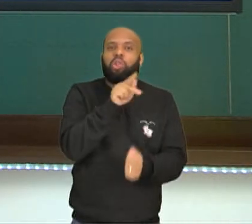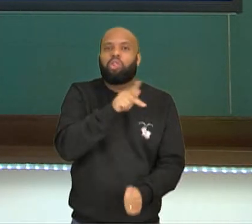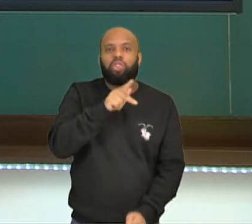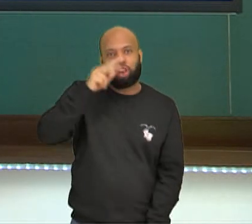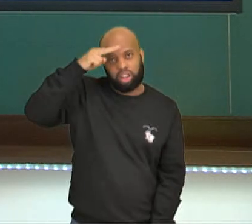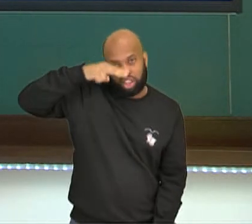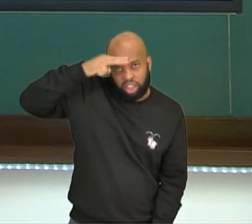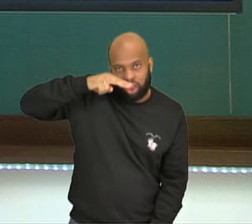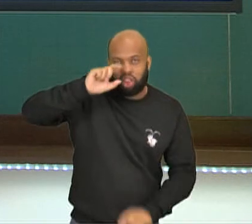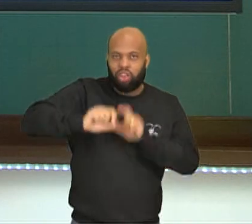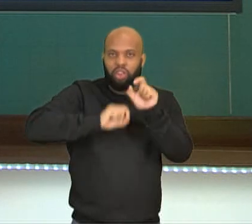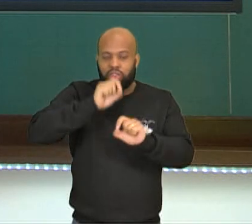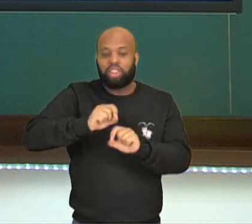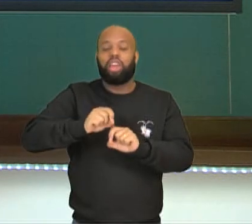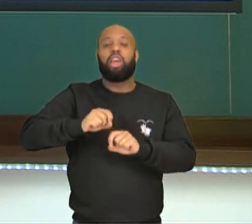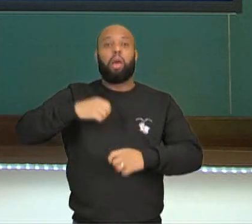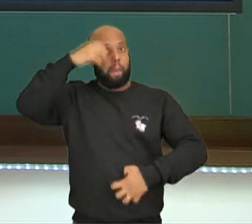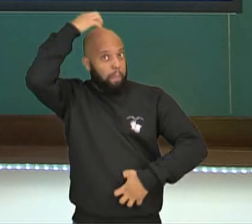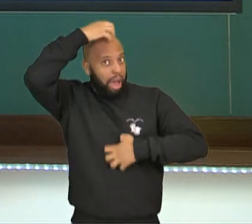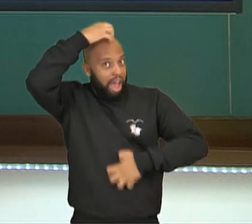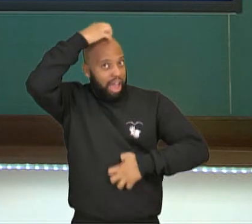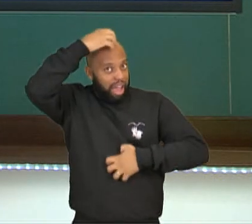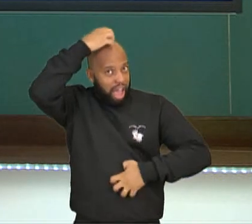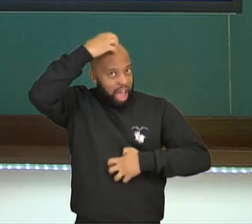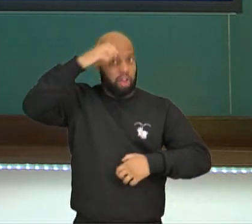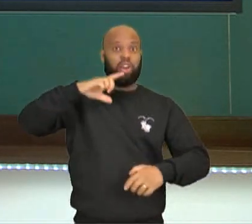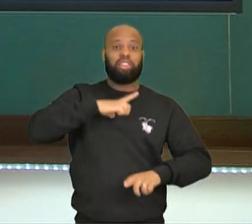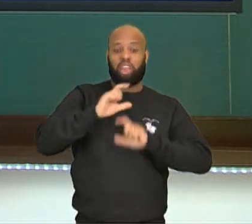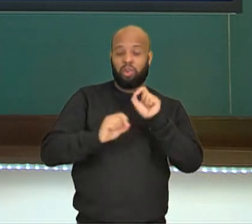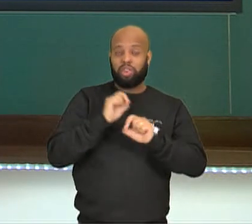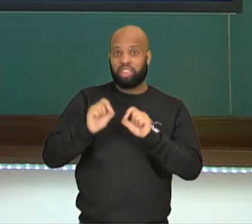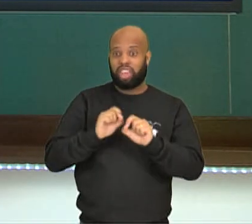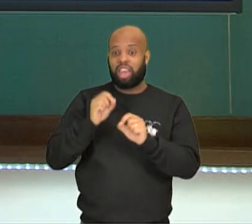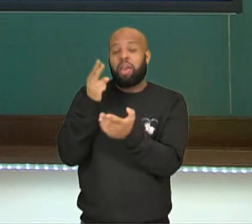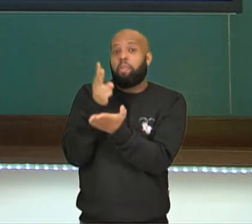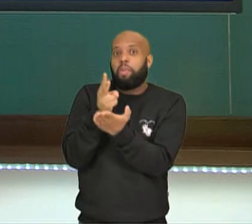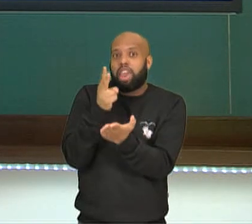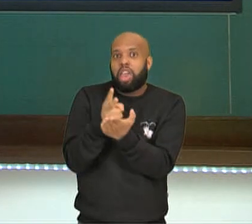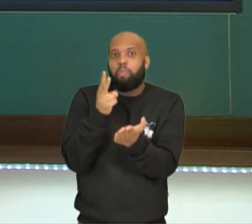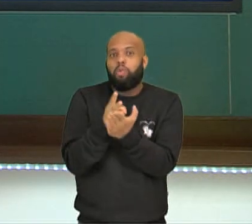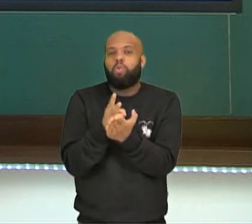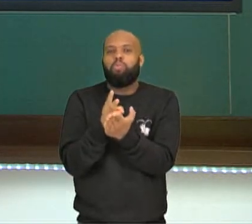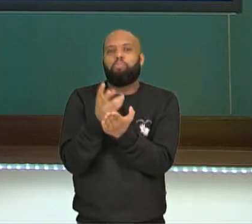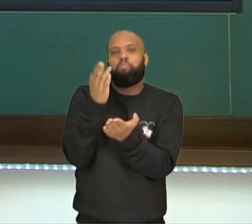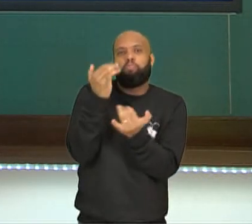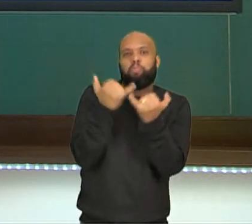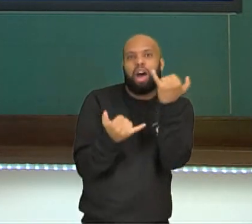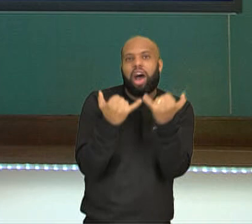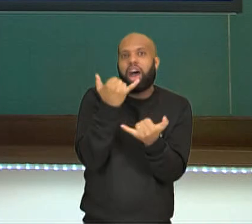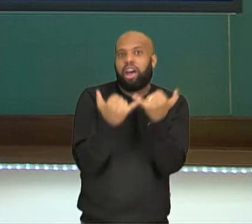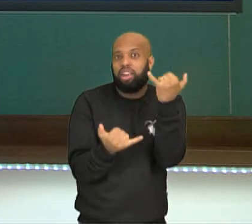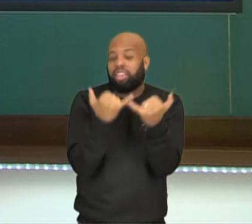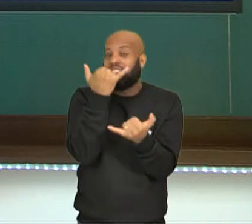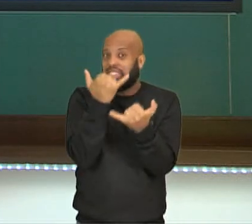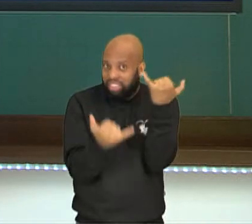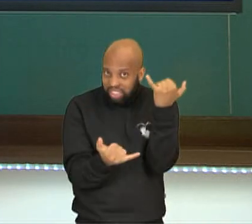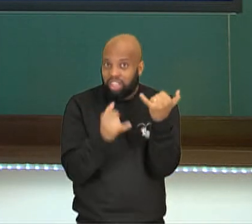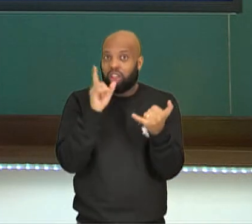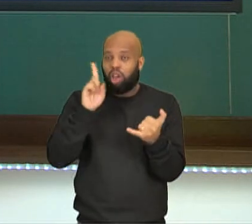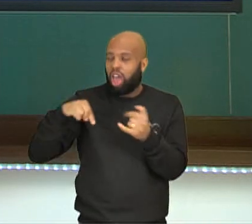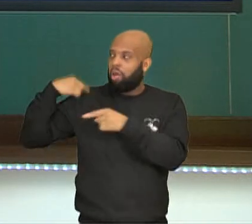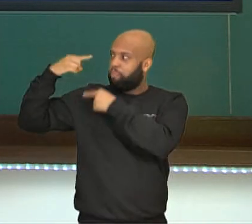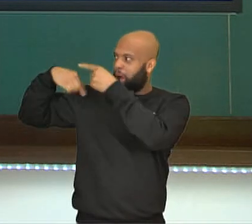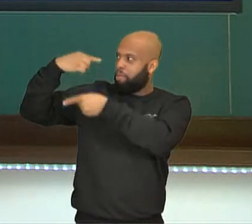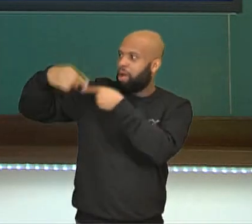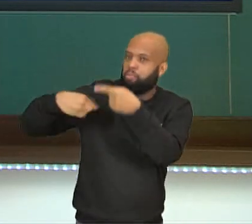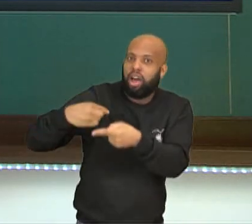seguinte, os macacos também vieram, assim como os seres humanos, de um ancestral em comum. Mas não é que os macacos estavam aqui e surgiu os